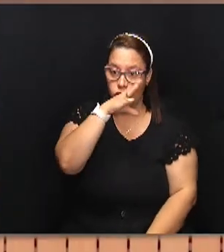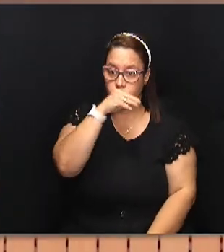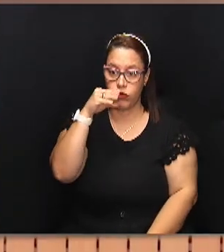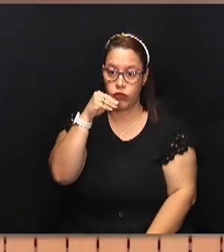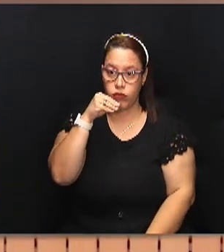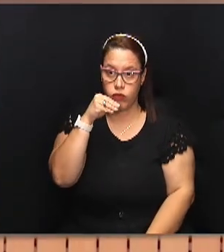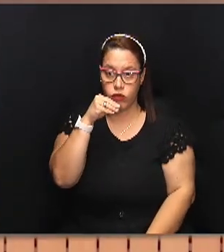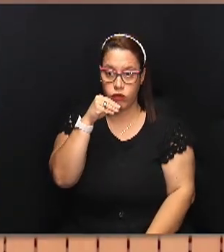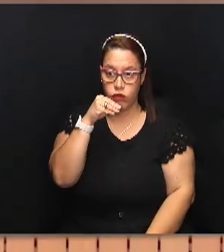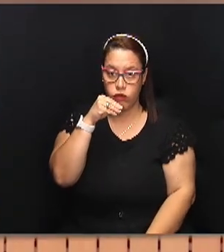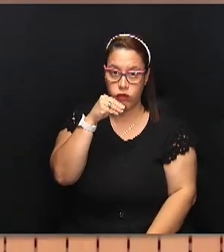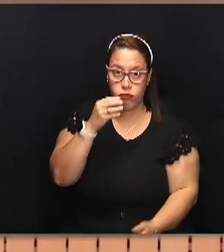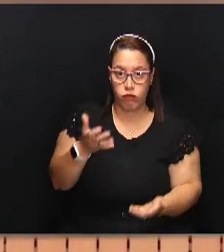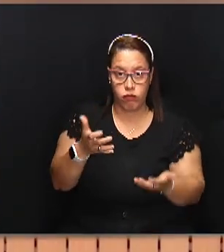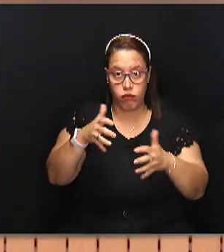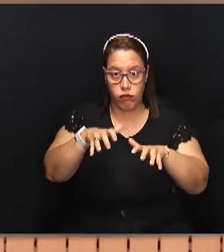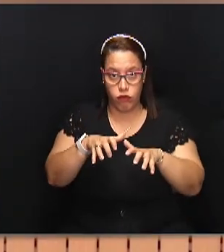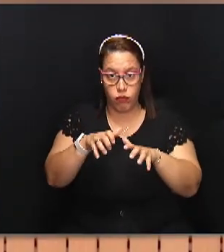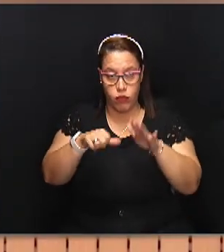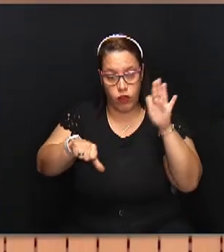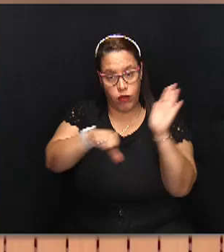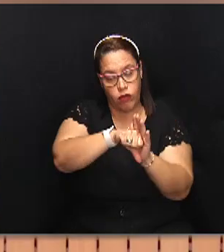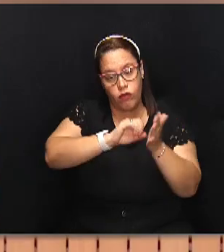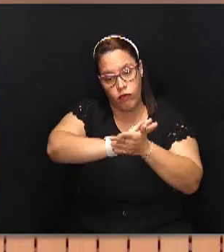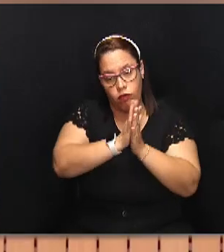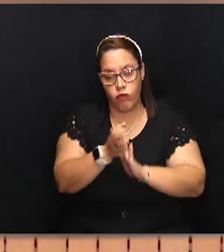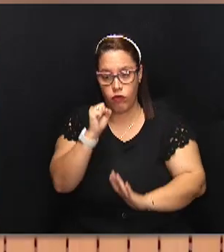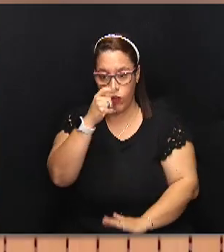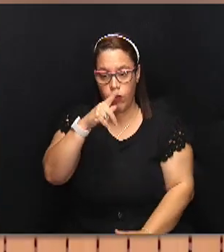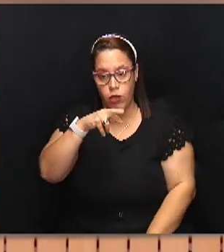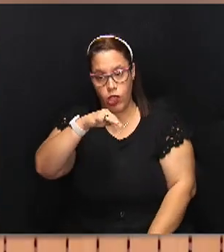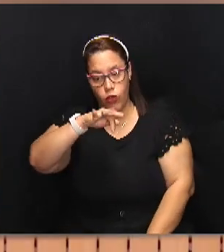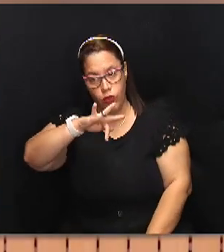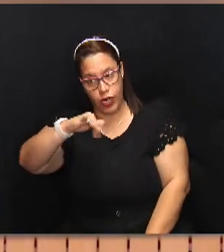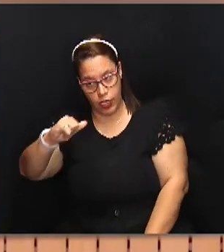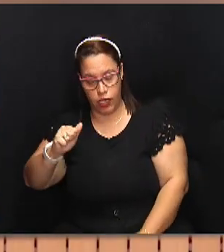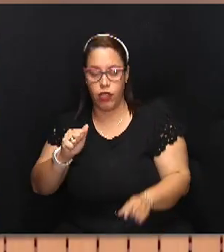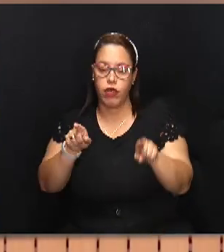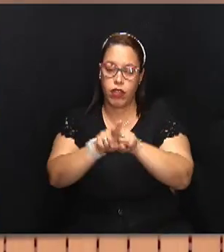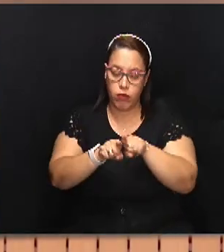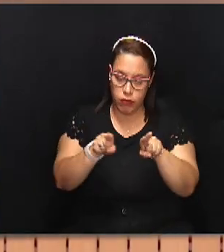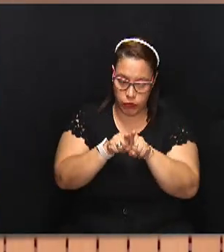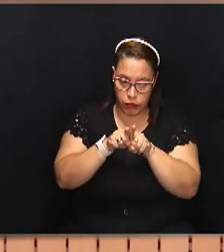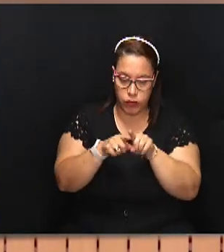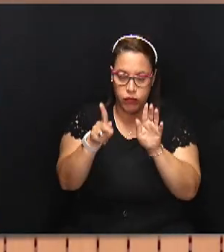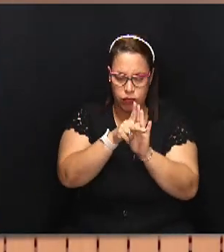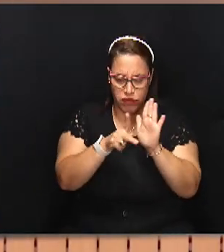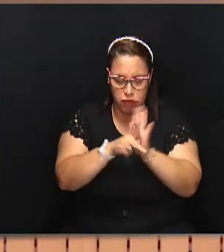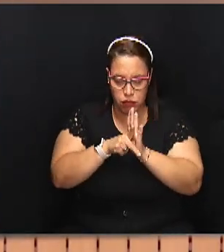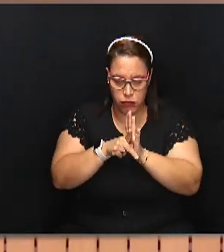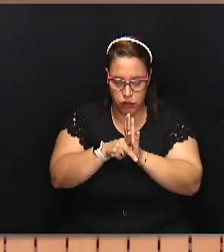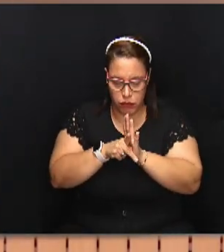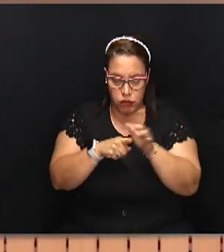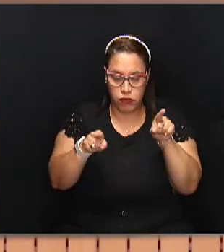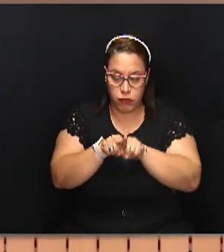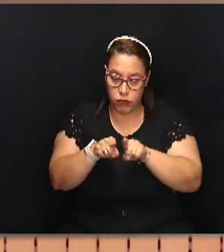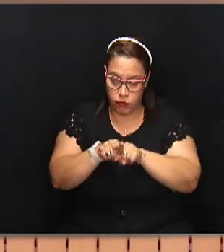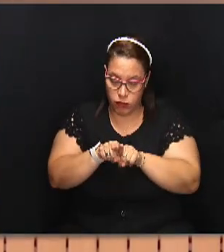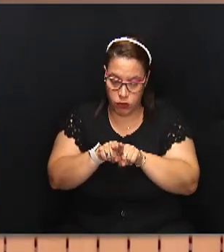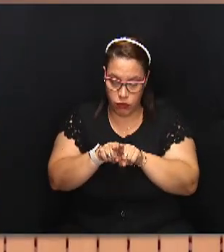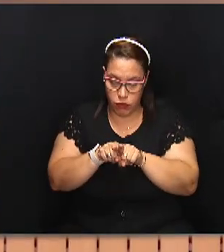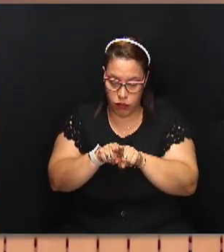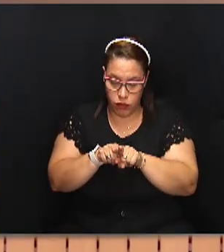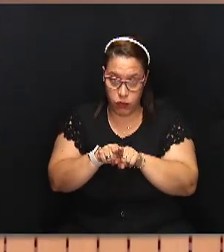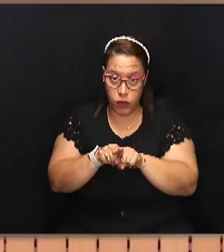promovendo assim essa inserção no rol de crimes hediondos, a pedofilia também. Então, é um projeto que também mexe com